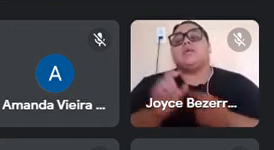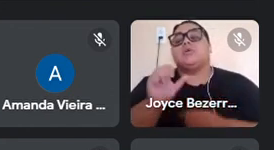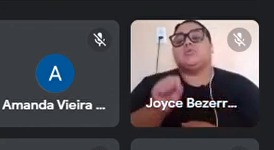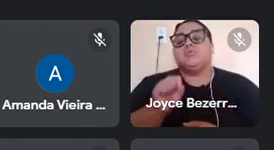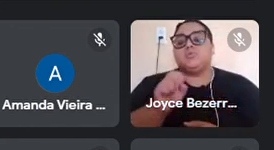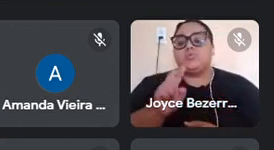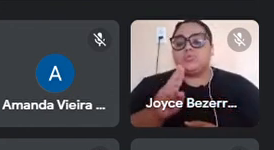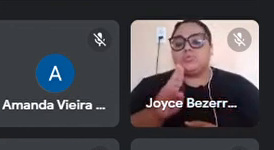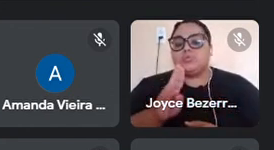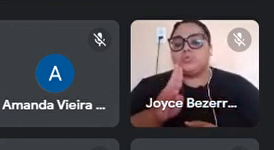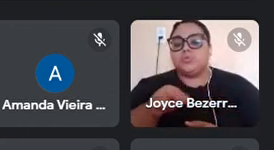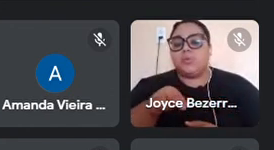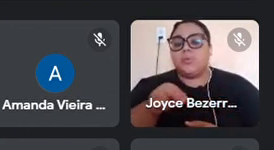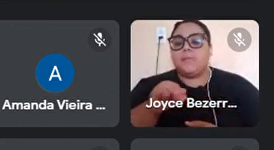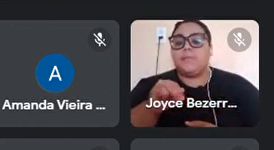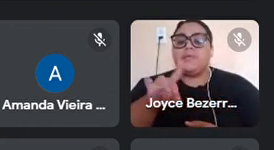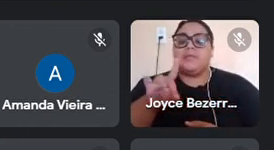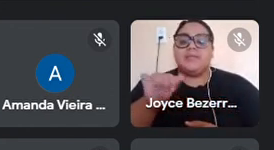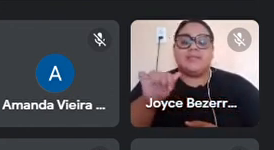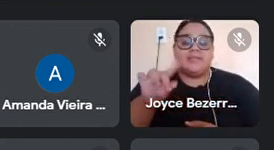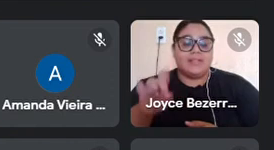são subunidades,